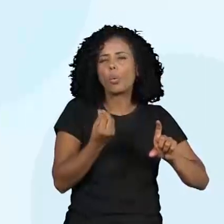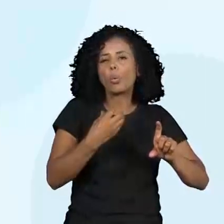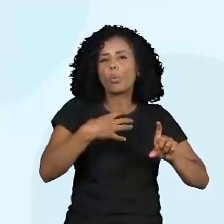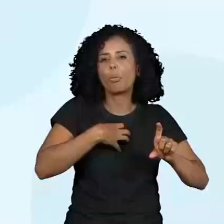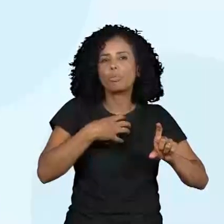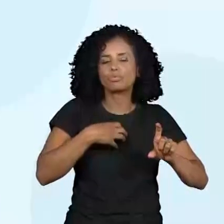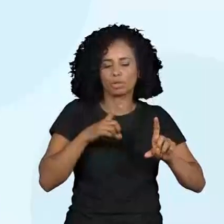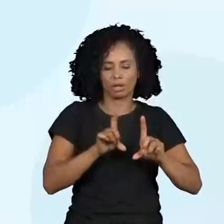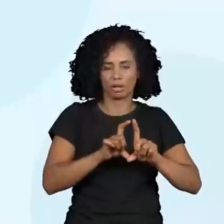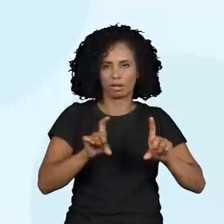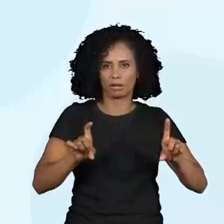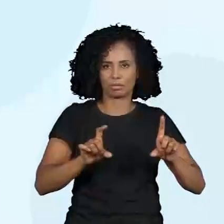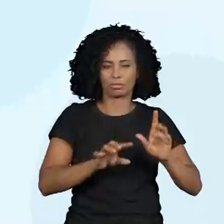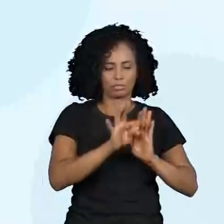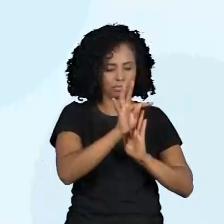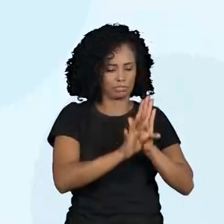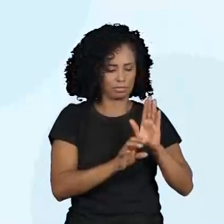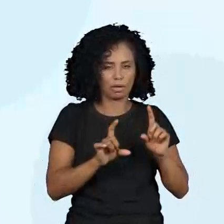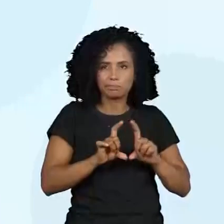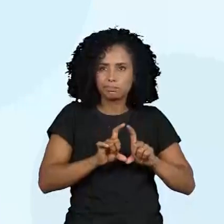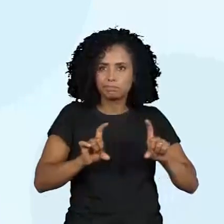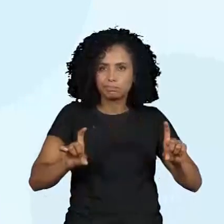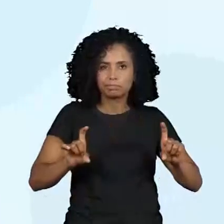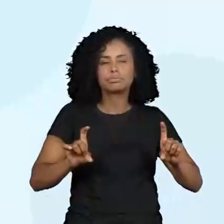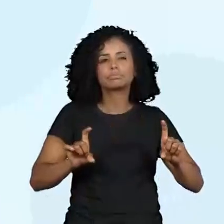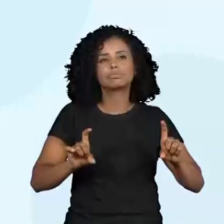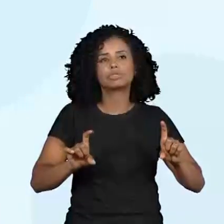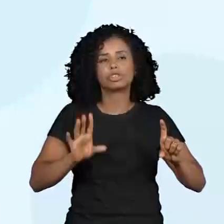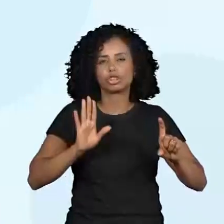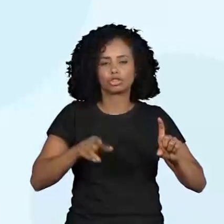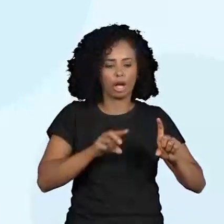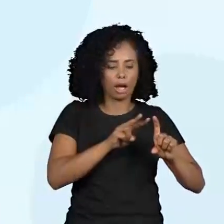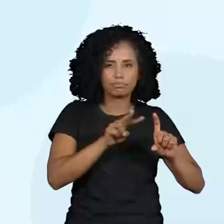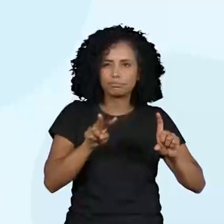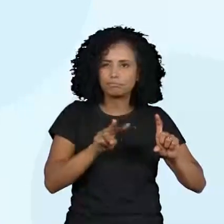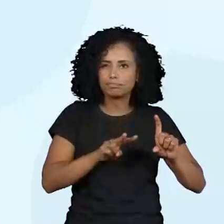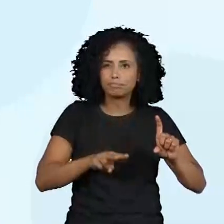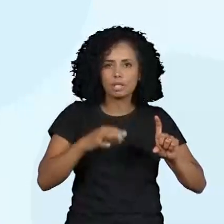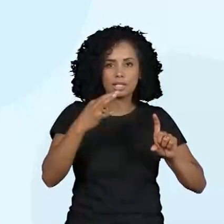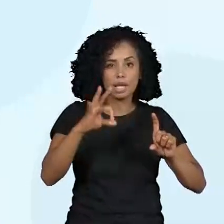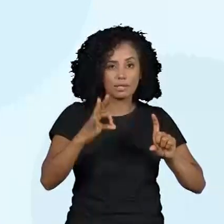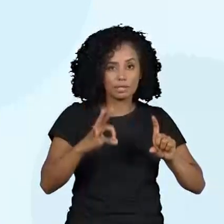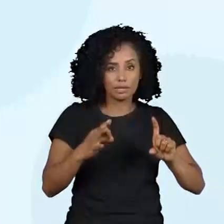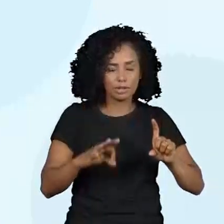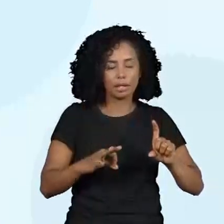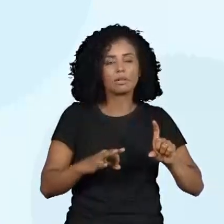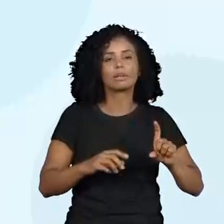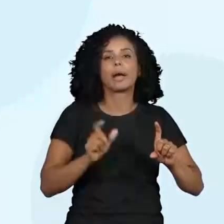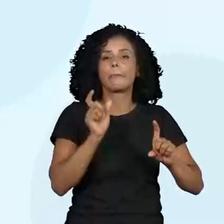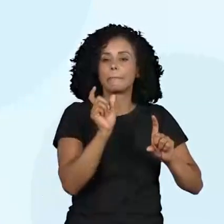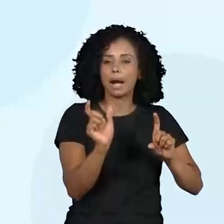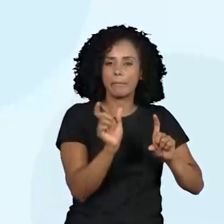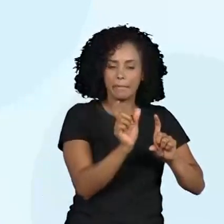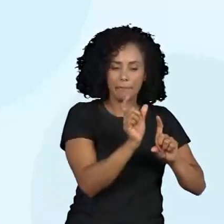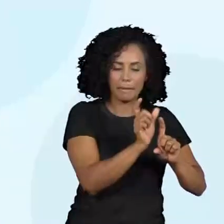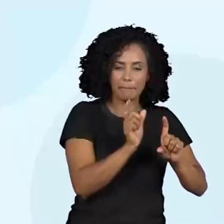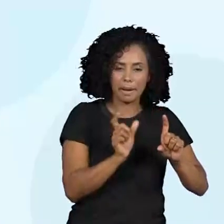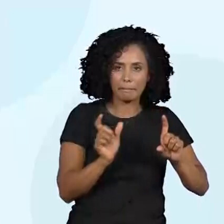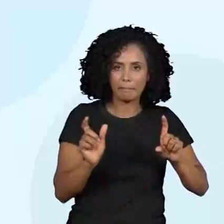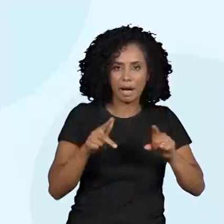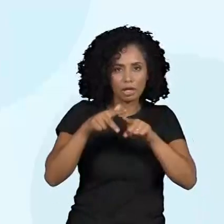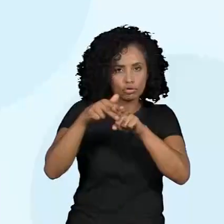este trecho Esse é o trecho corrigido já com as palavras em destaque do que arrumamos